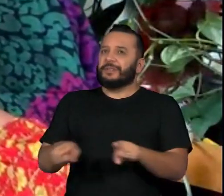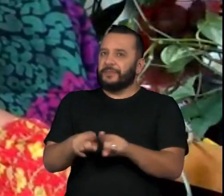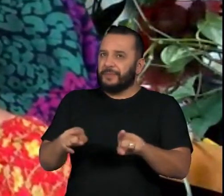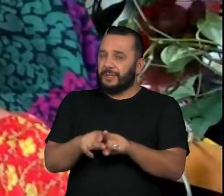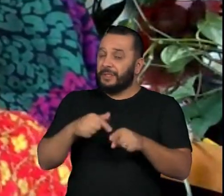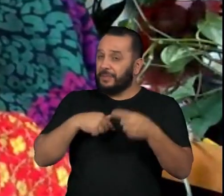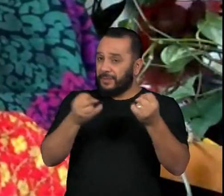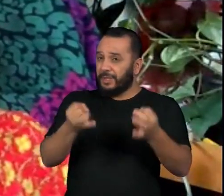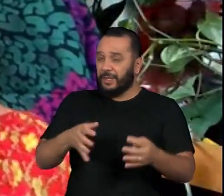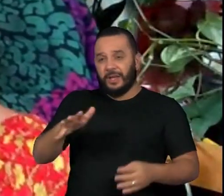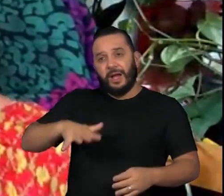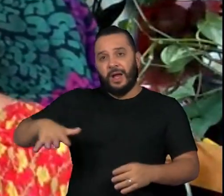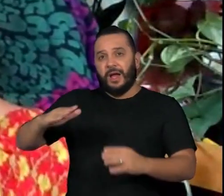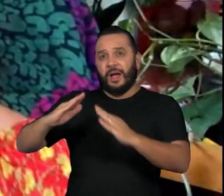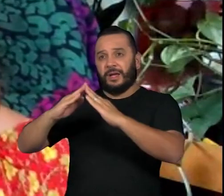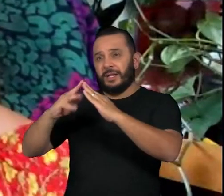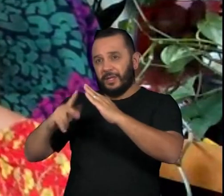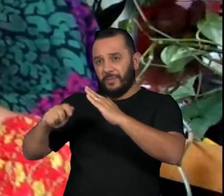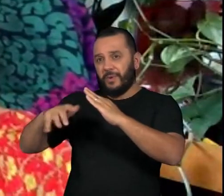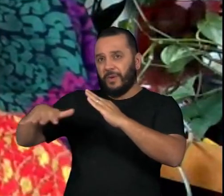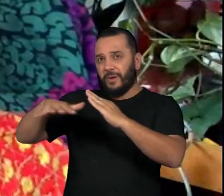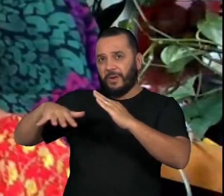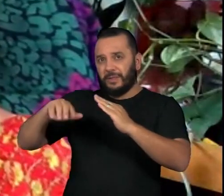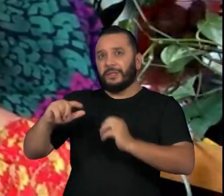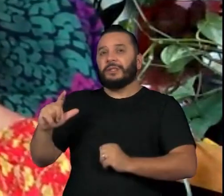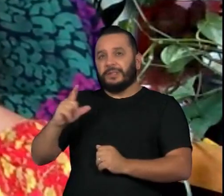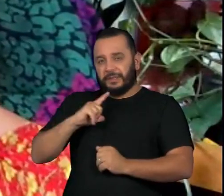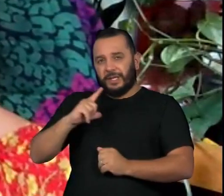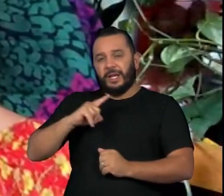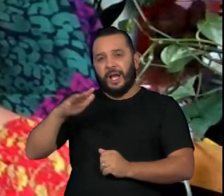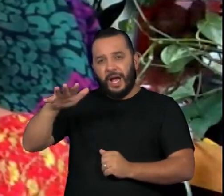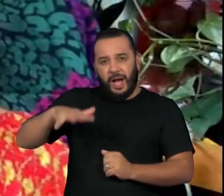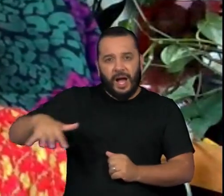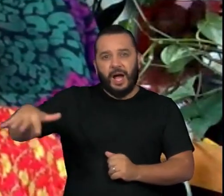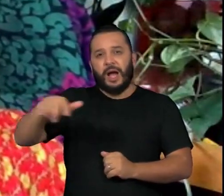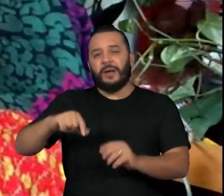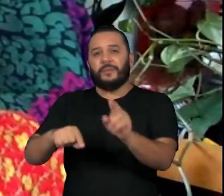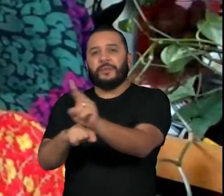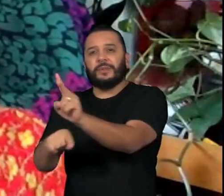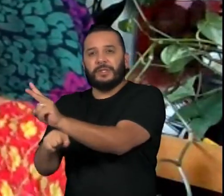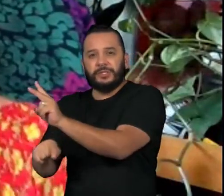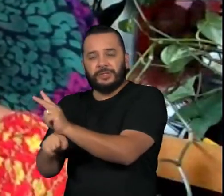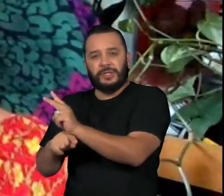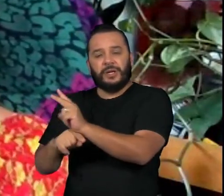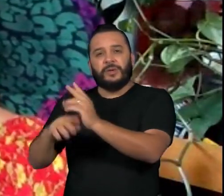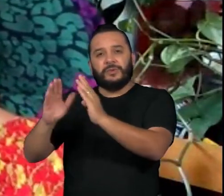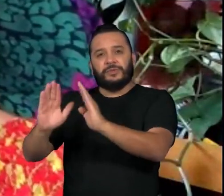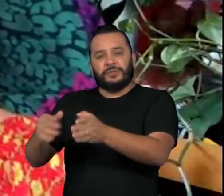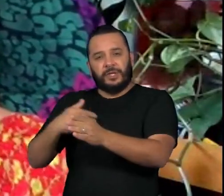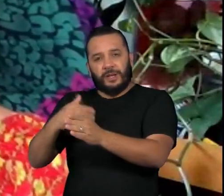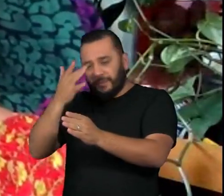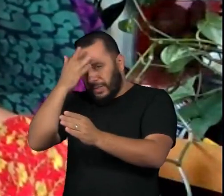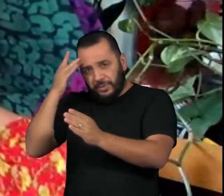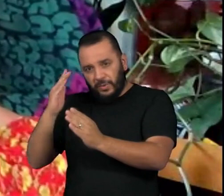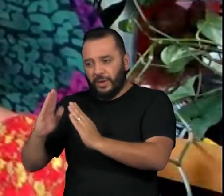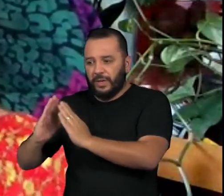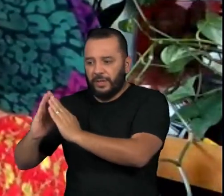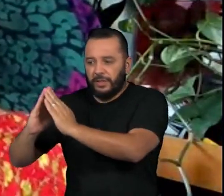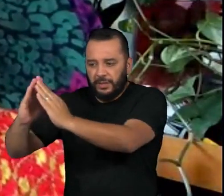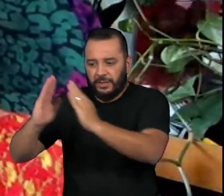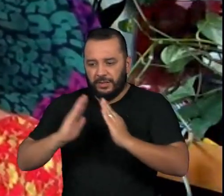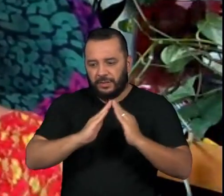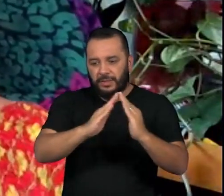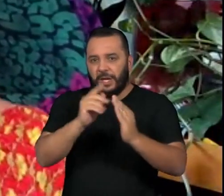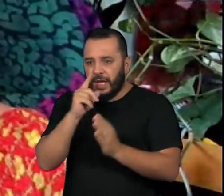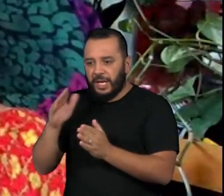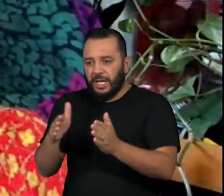de territórios quilombolos, de reservas extrativistas, de onde estão os ribeirinhos. Estamos falando de territórios